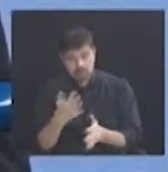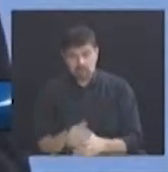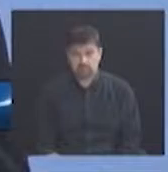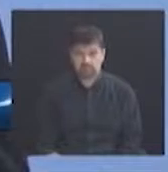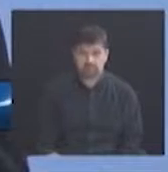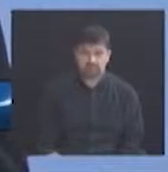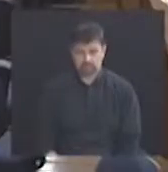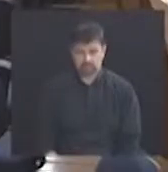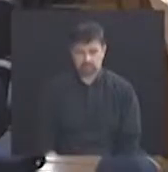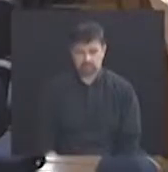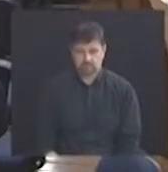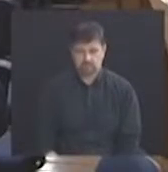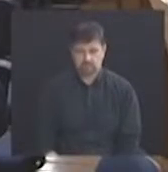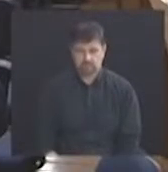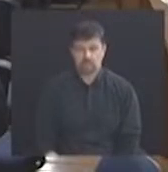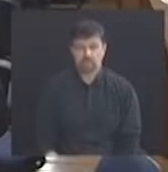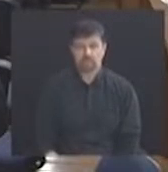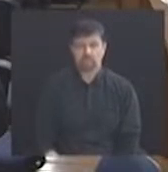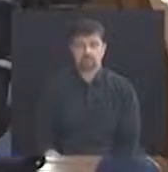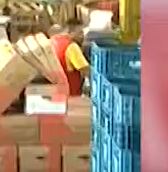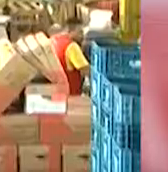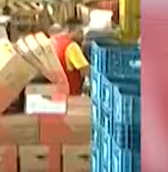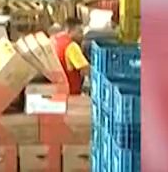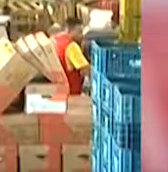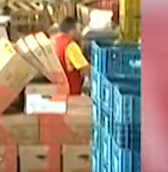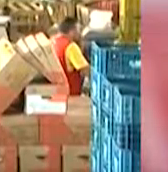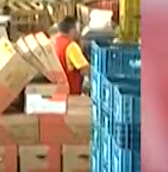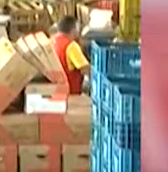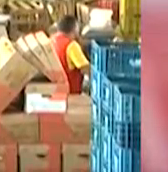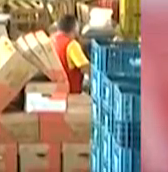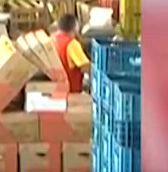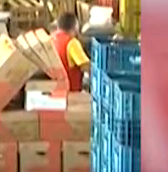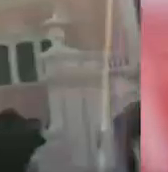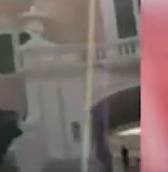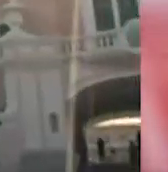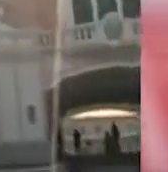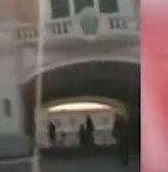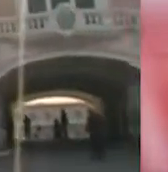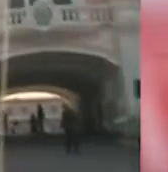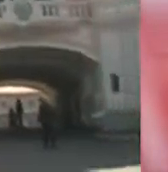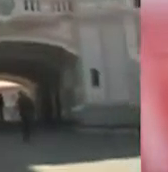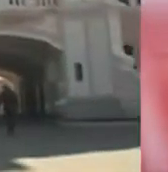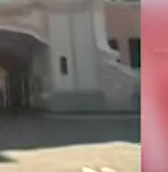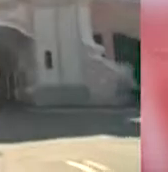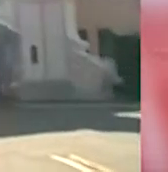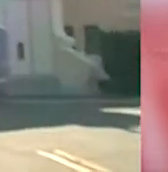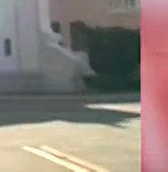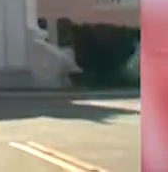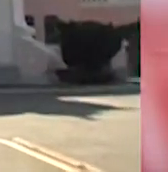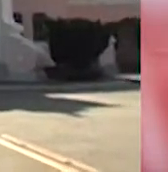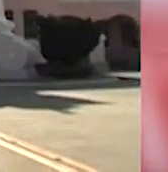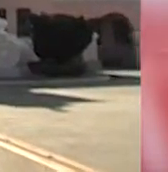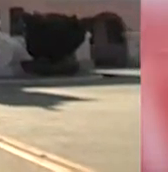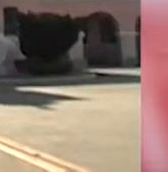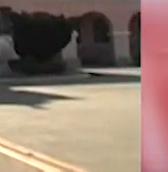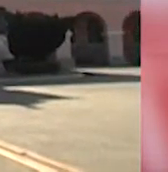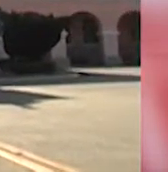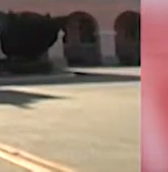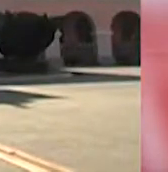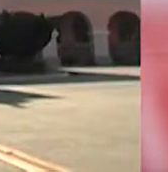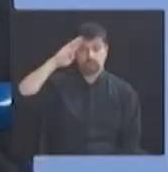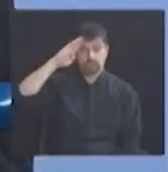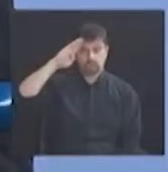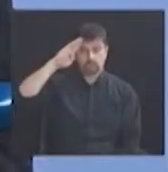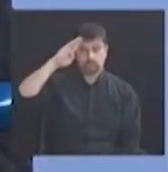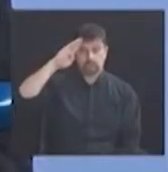vereador josiel silva foi à tribuna nesta quarta feira para lembrar o dia do feirante e do soldado ambos comemorados em 25 de